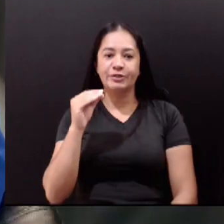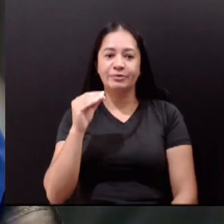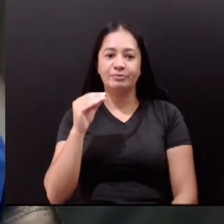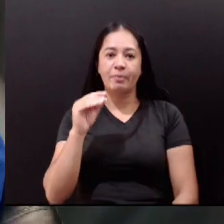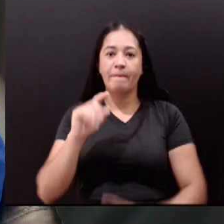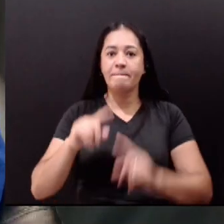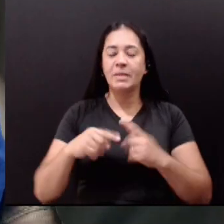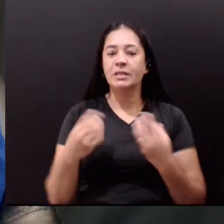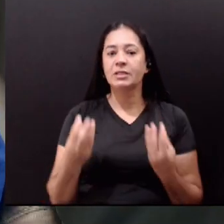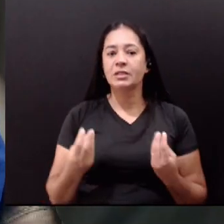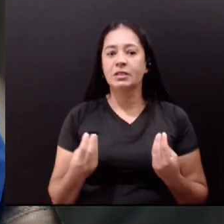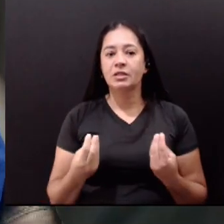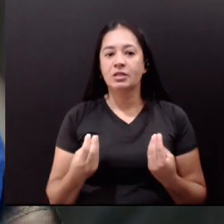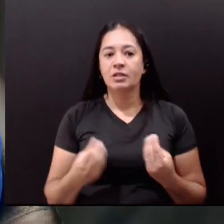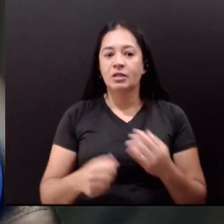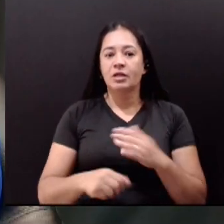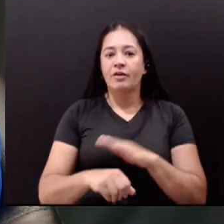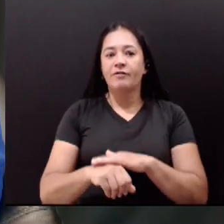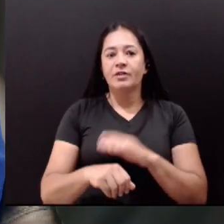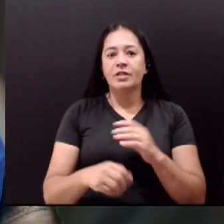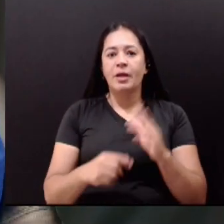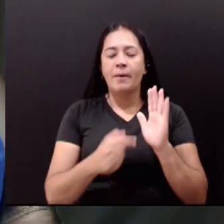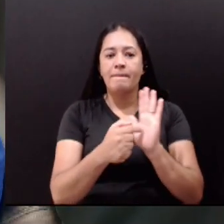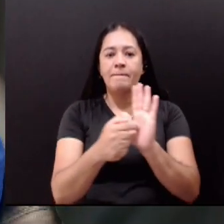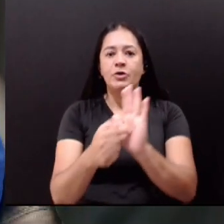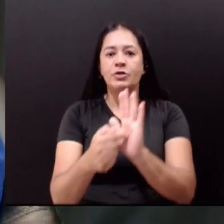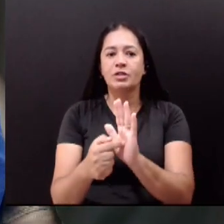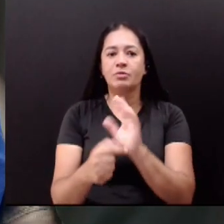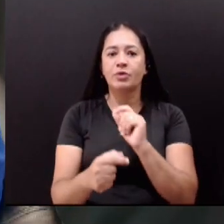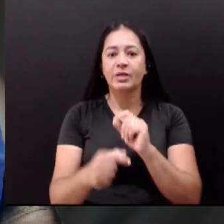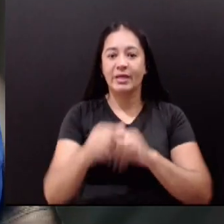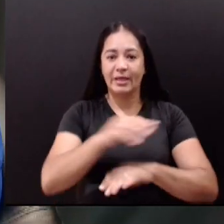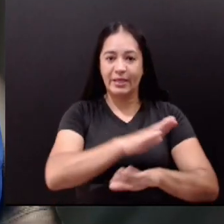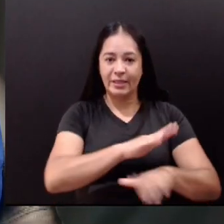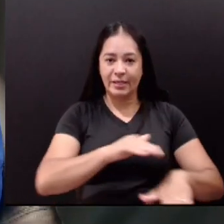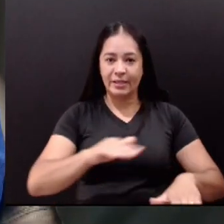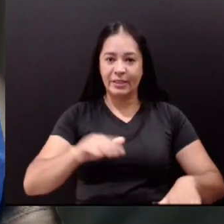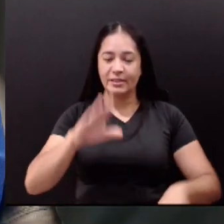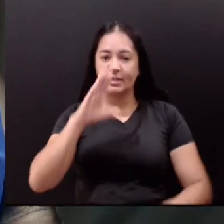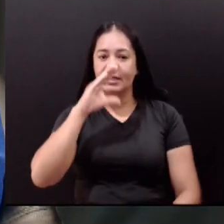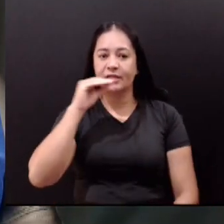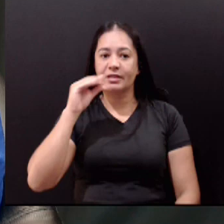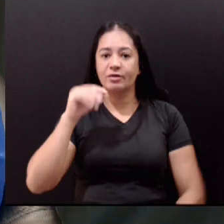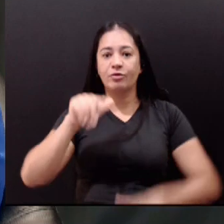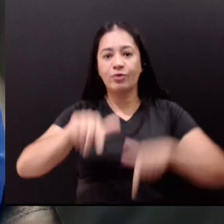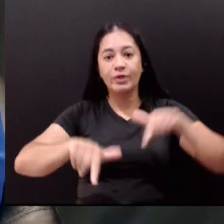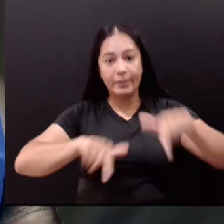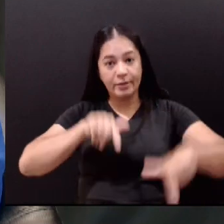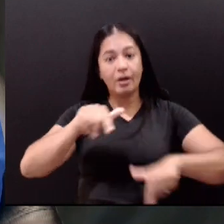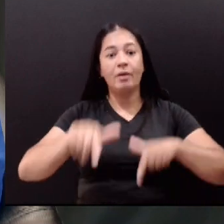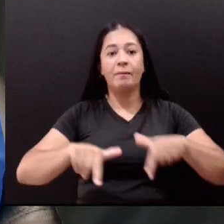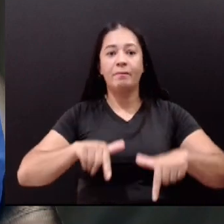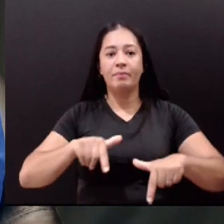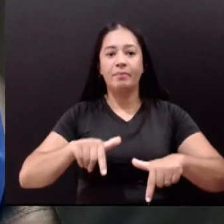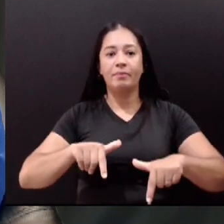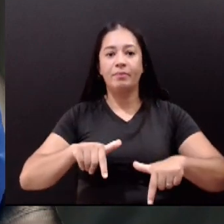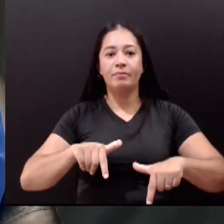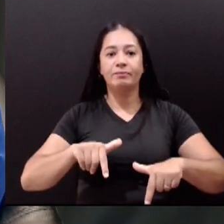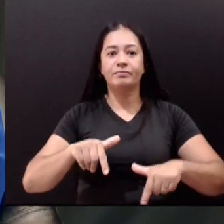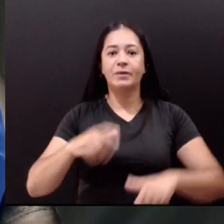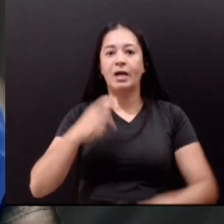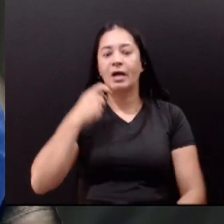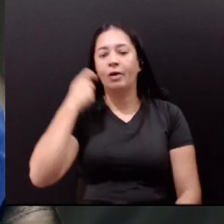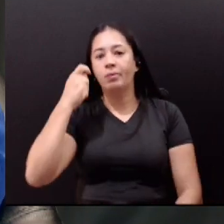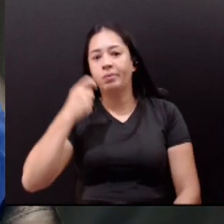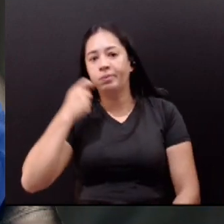contraponto mostrando casos de crianças e adolescentes que trabalham casos de atores, atletas, né?